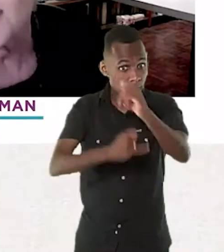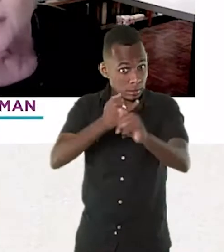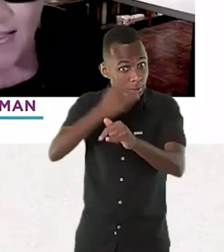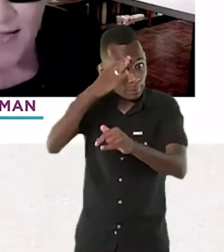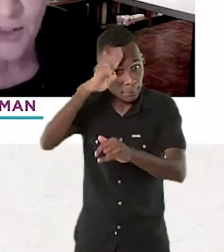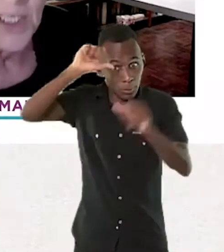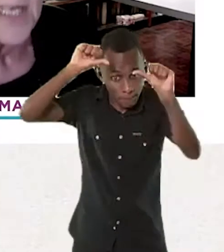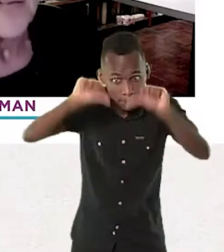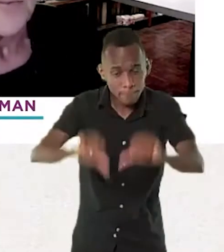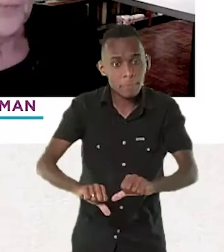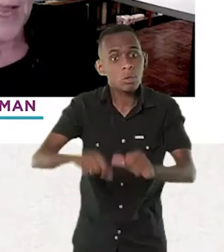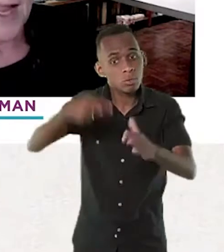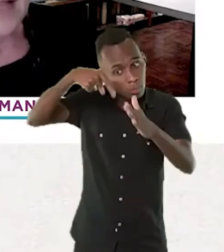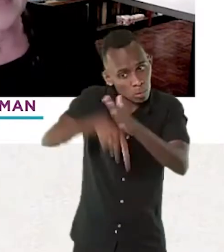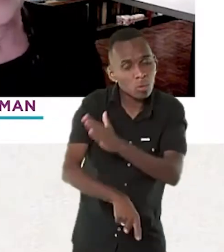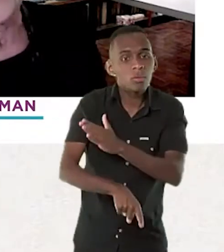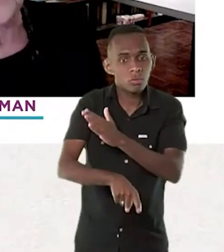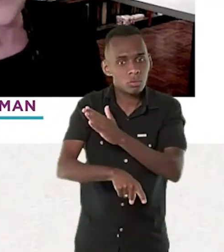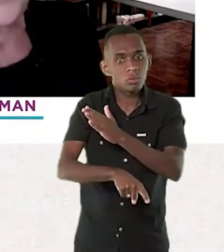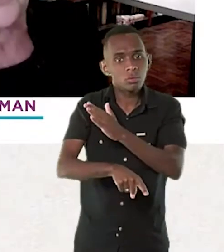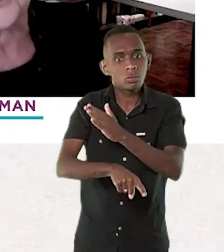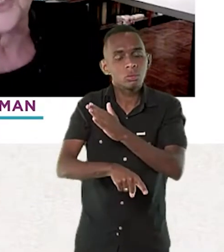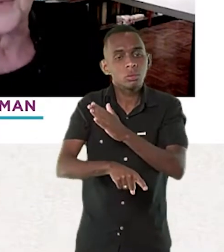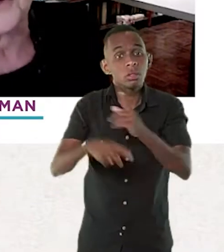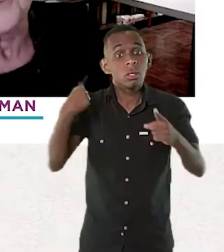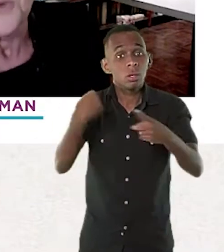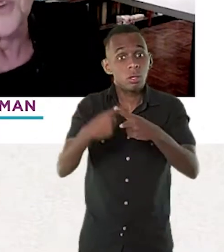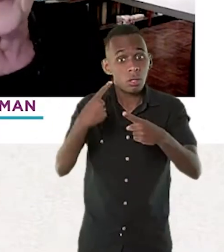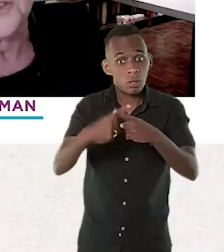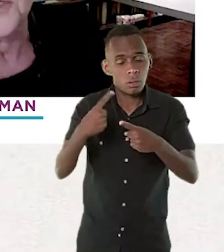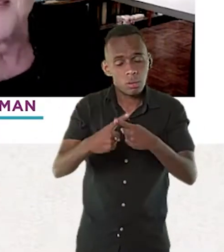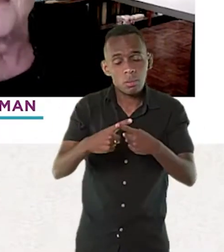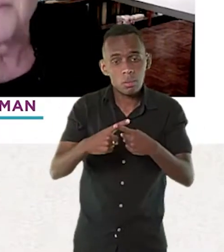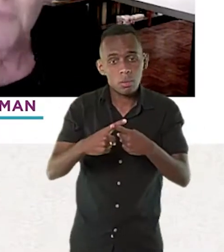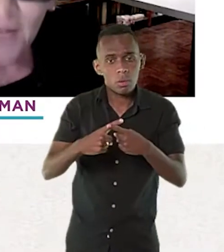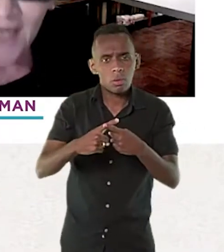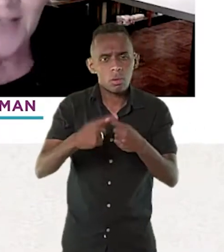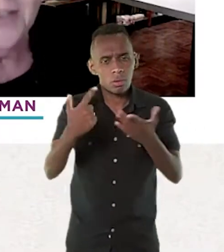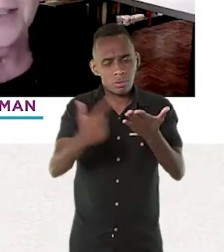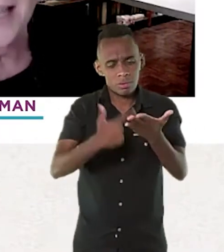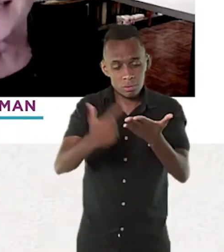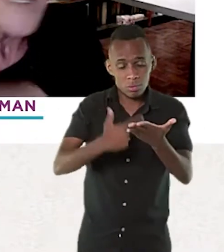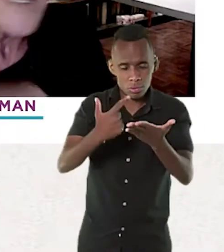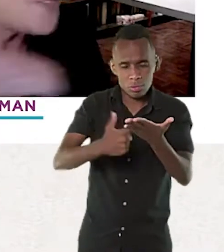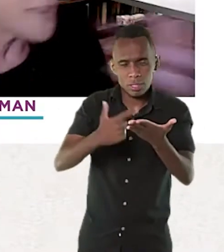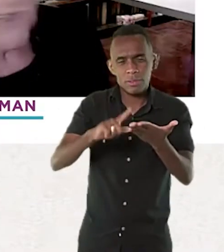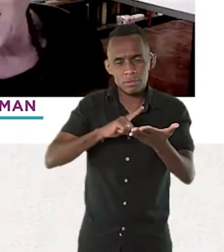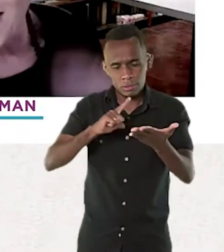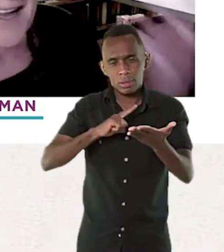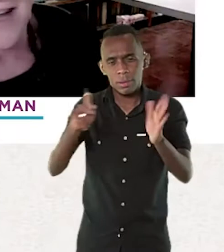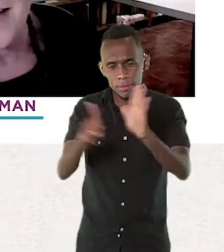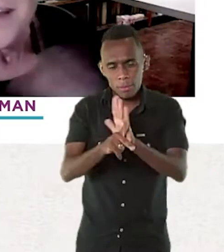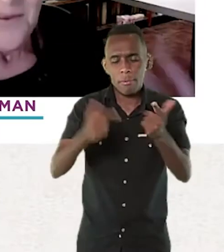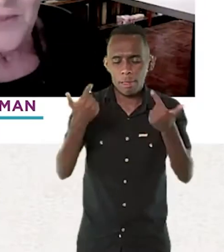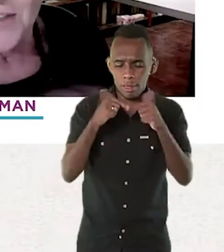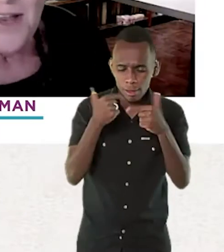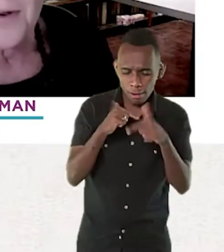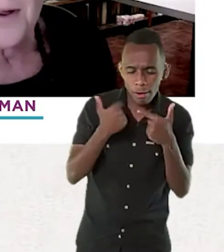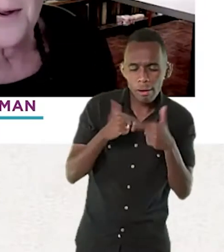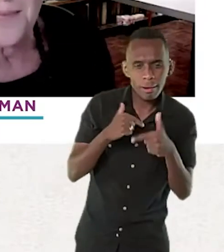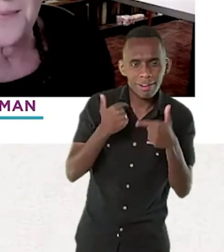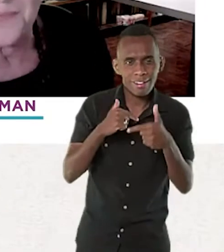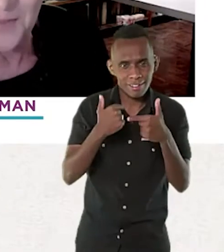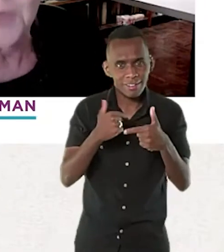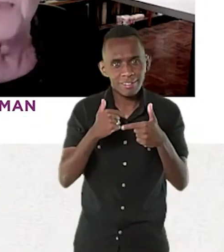pela centralidade daquilo que eu chamo no livro de memeflix, né? Dessa